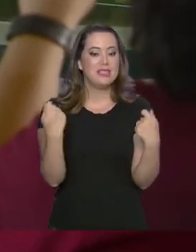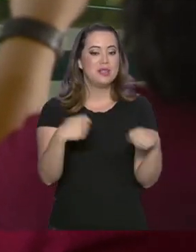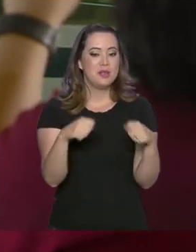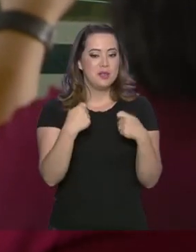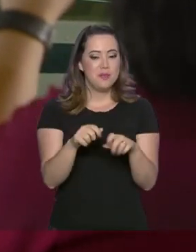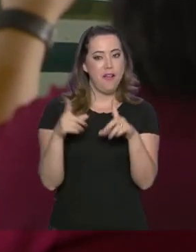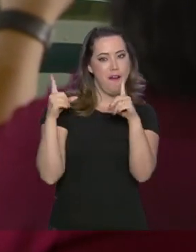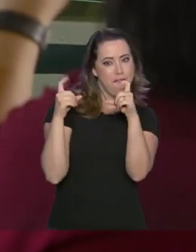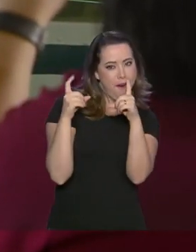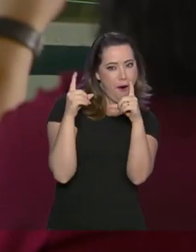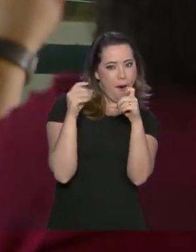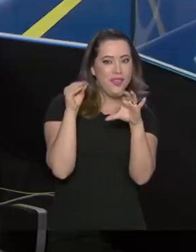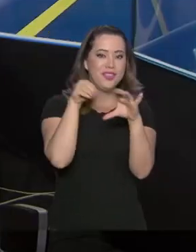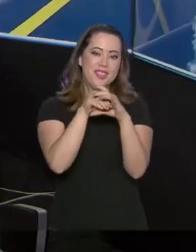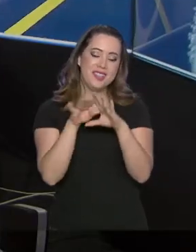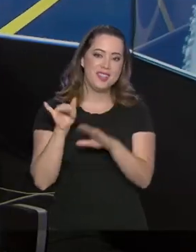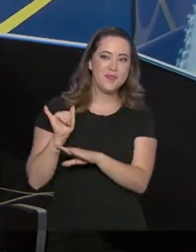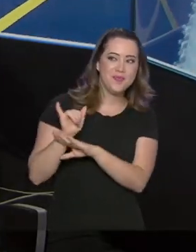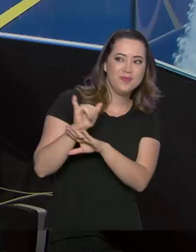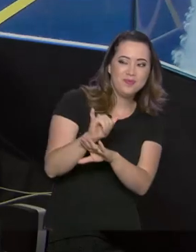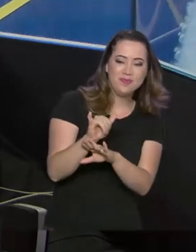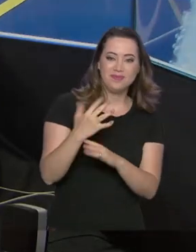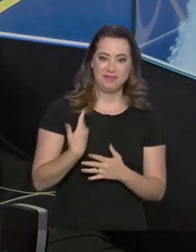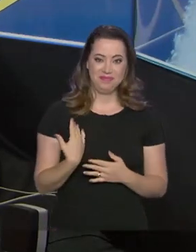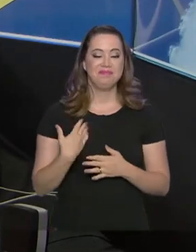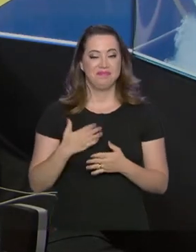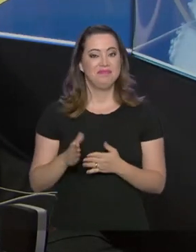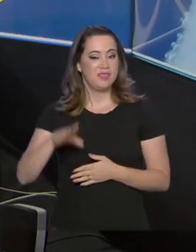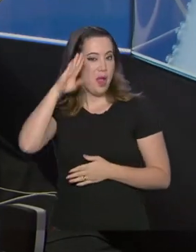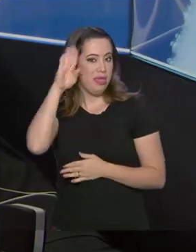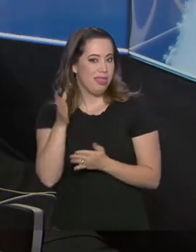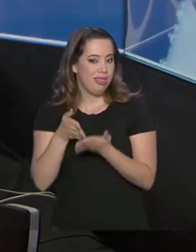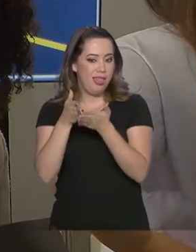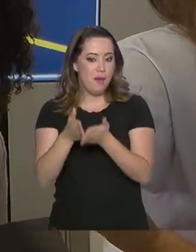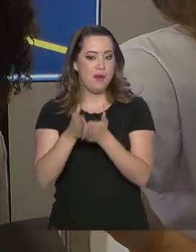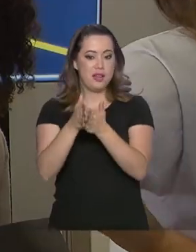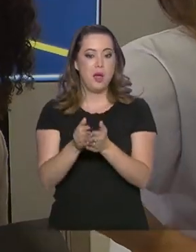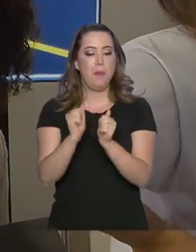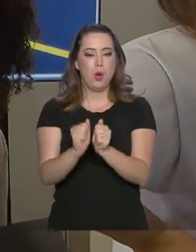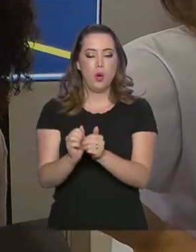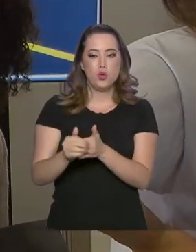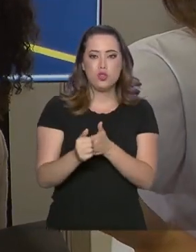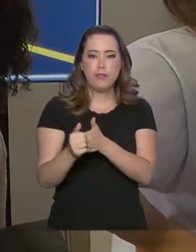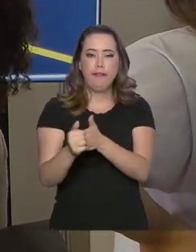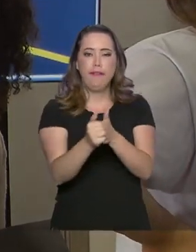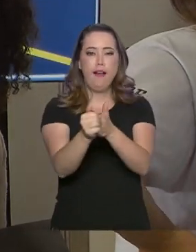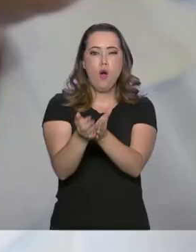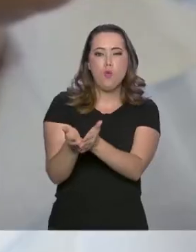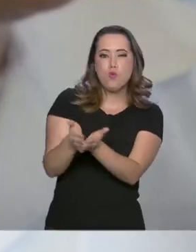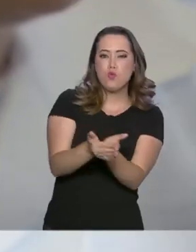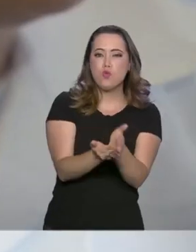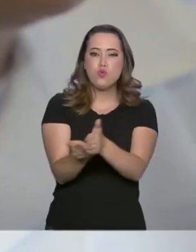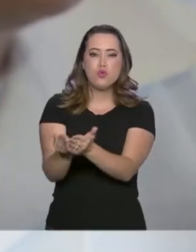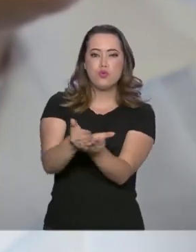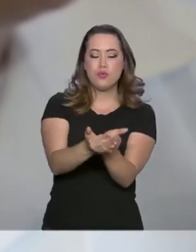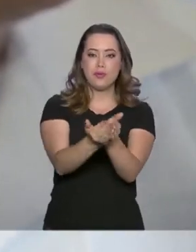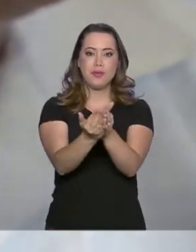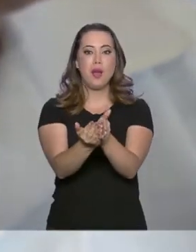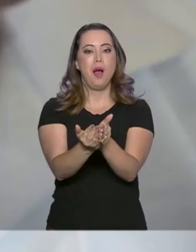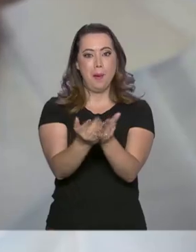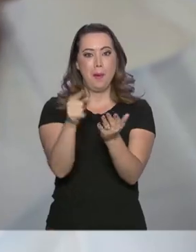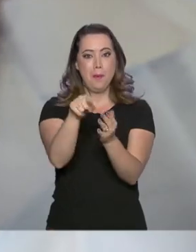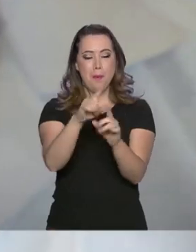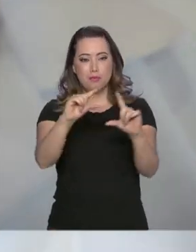tirar uma foto dentro dele. Na Marinha é possível conduzir um navio, pelo simulador, claro. Mas a experiência